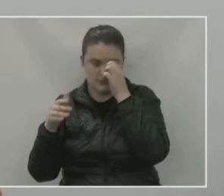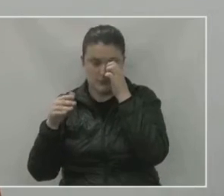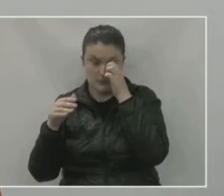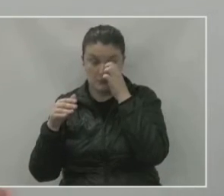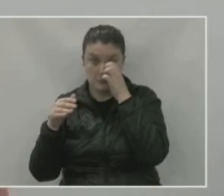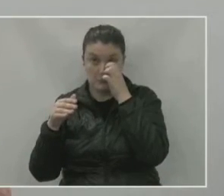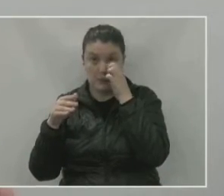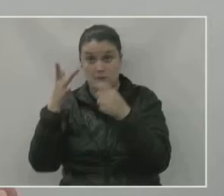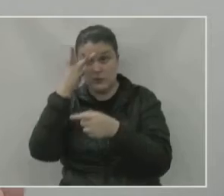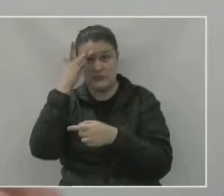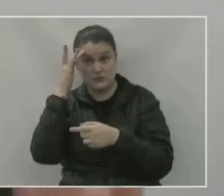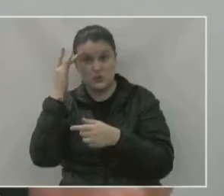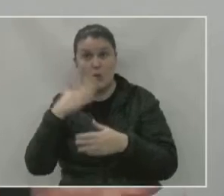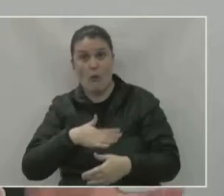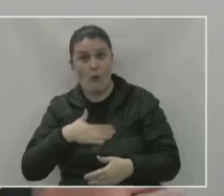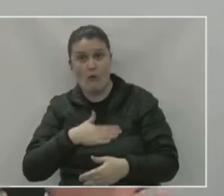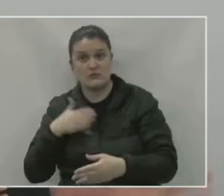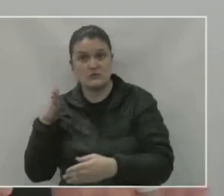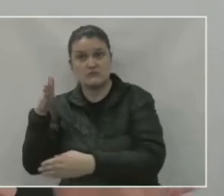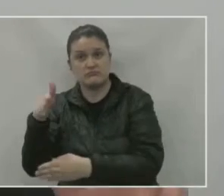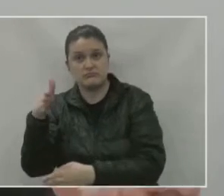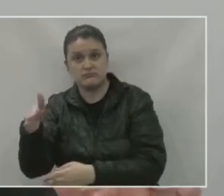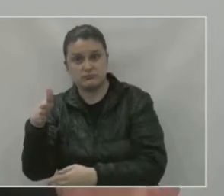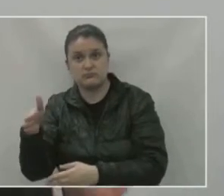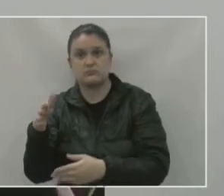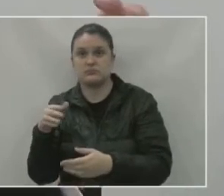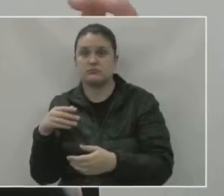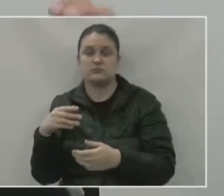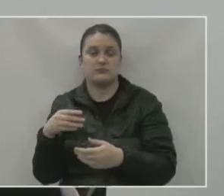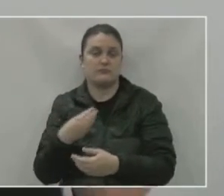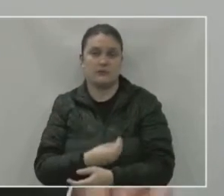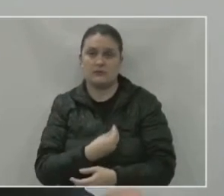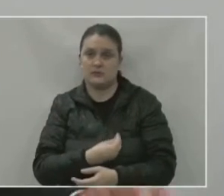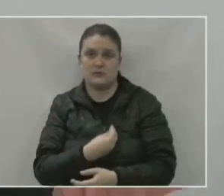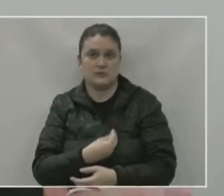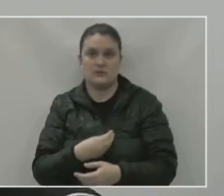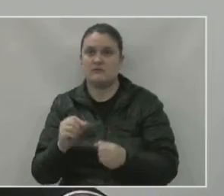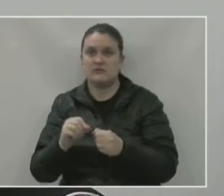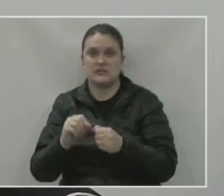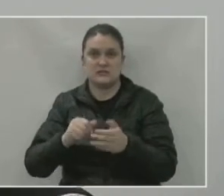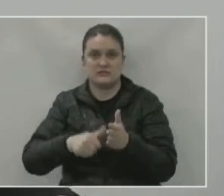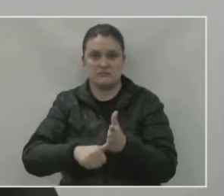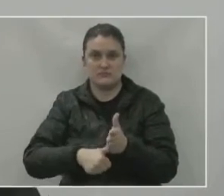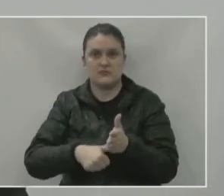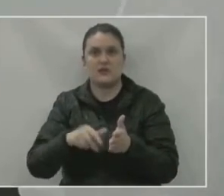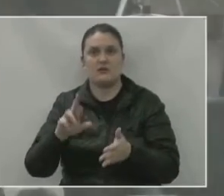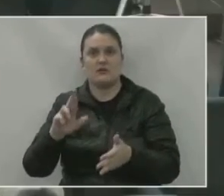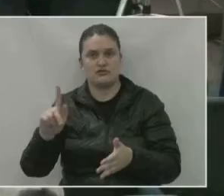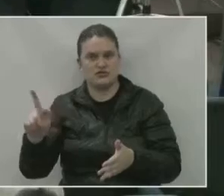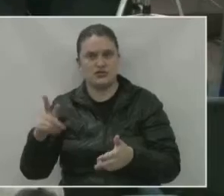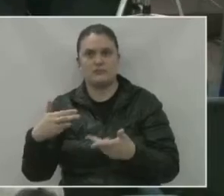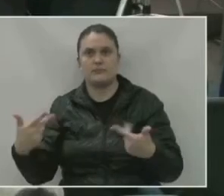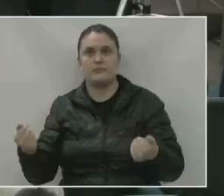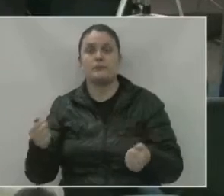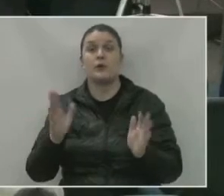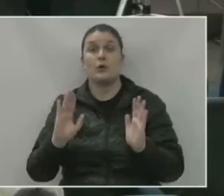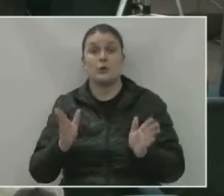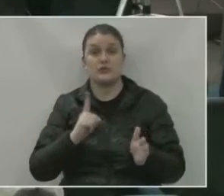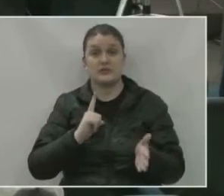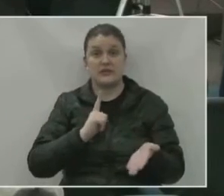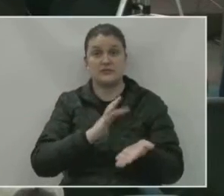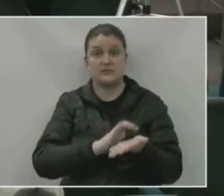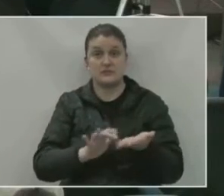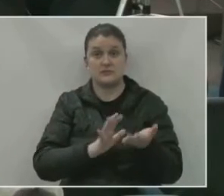no local que está para o atendimento em relação à emissão de identidade e tudo. Sim. Hoje nós temos, a